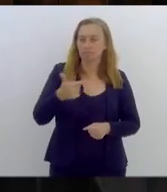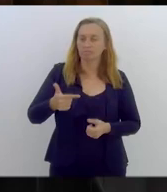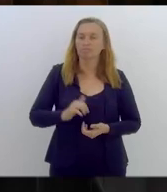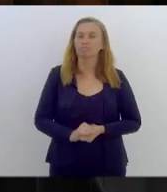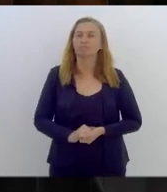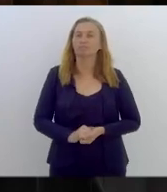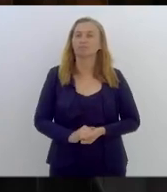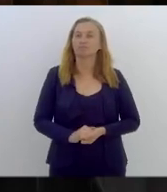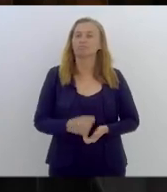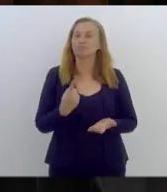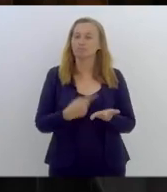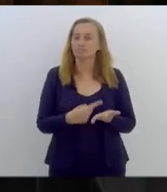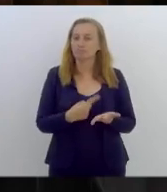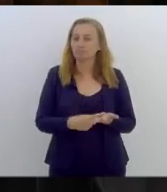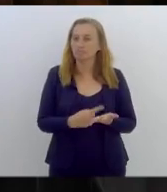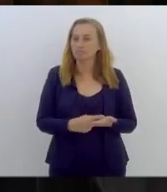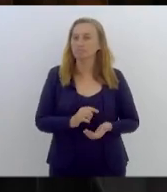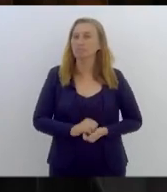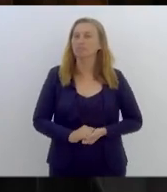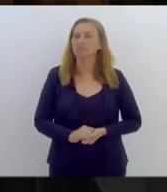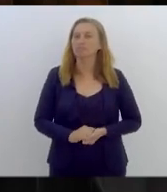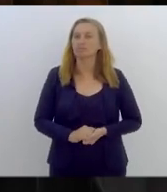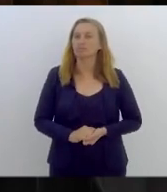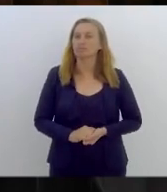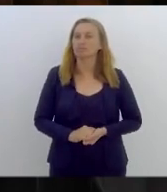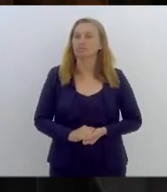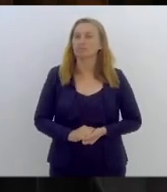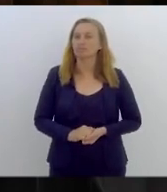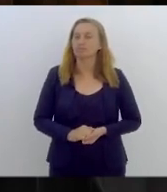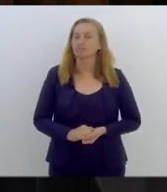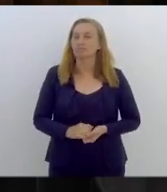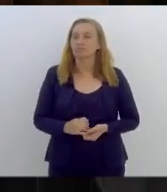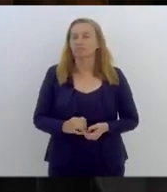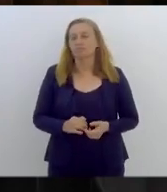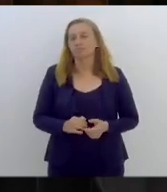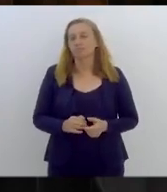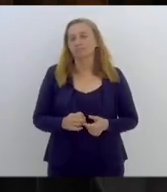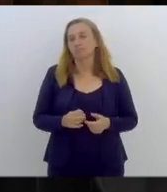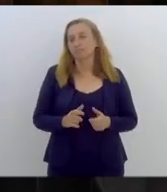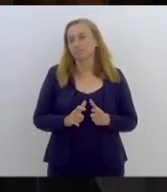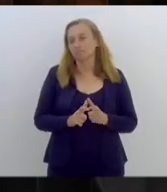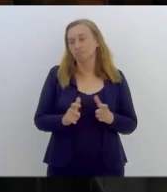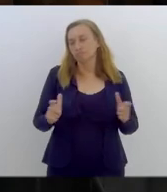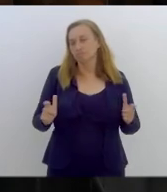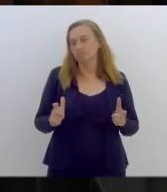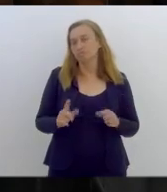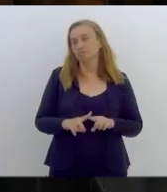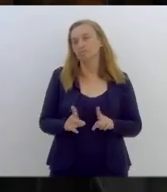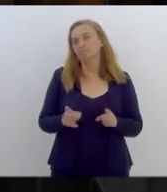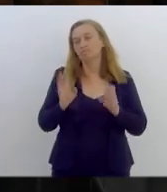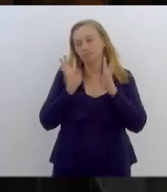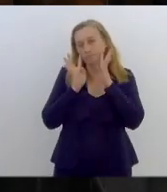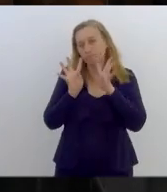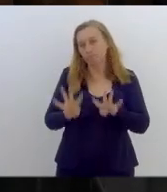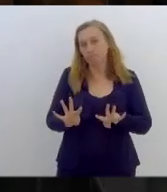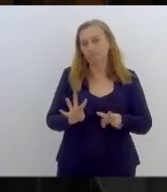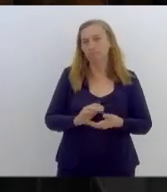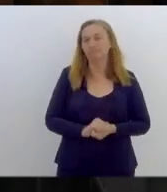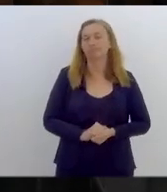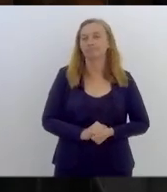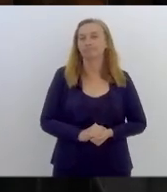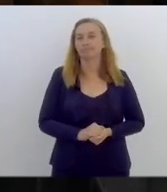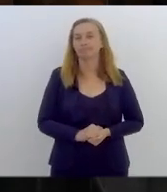claro que esse acordo ele tem muitas dimensões mas eu queria chamar atenção